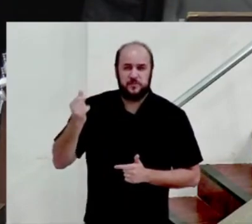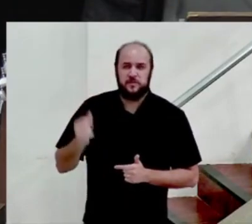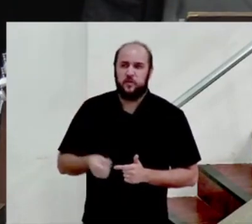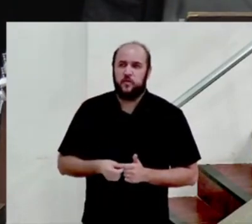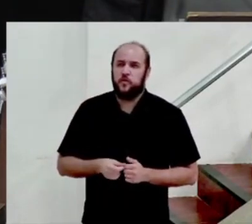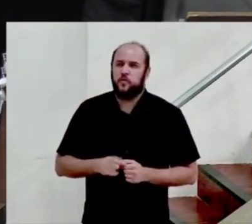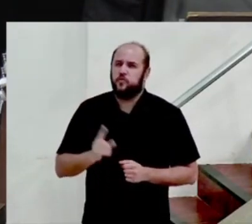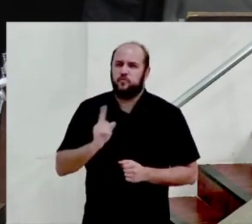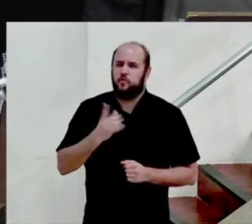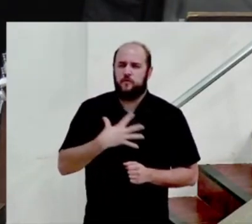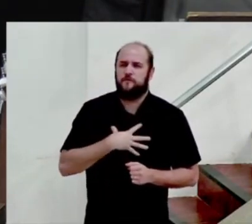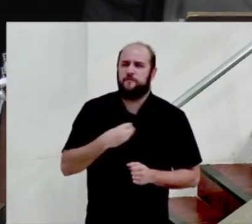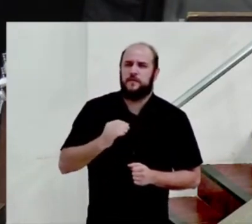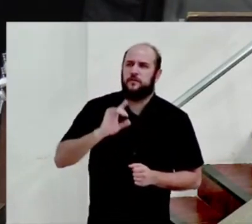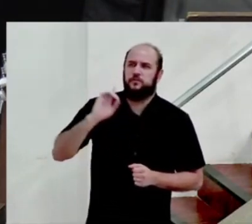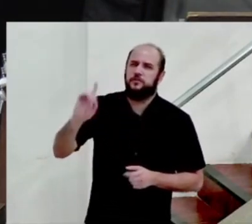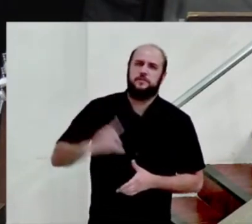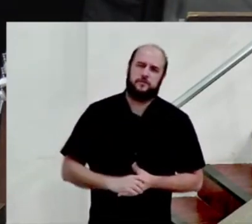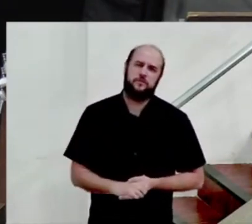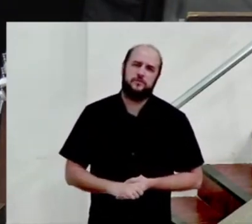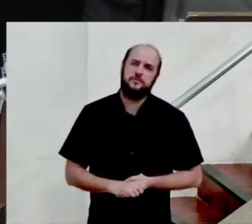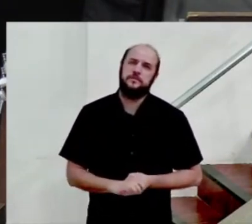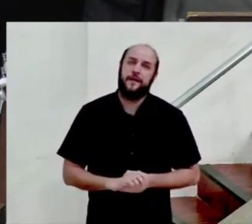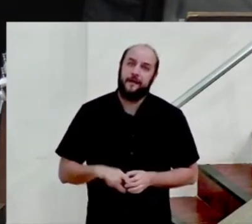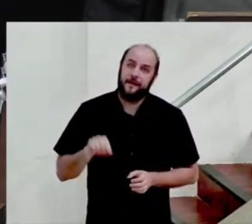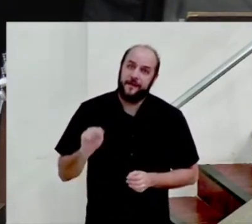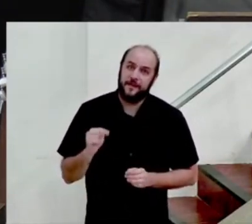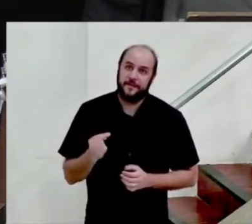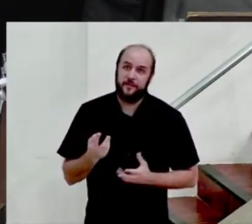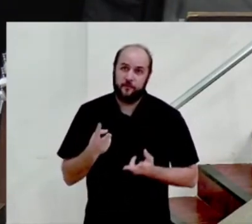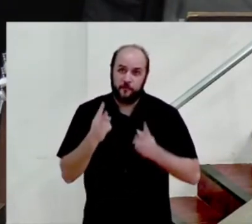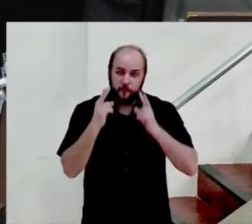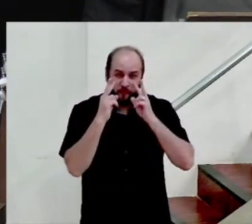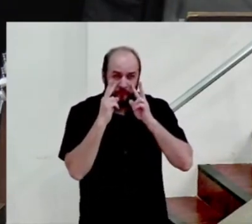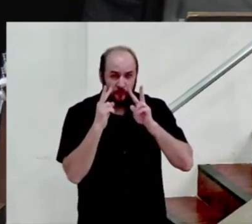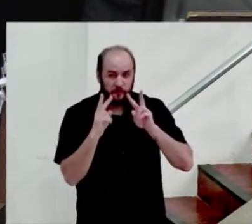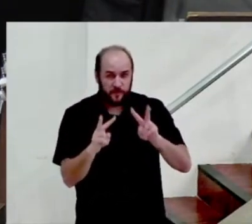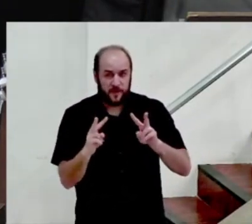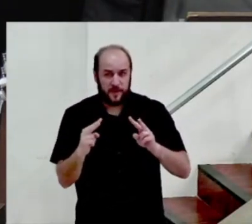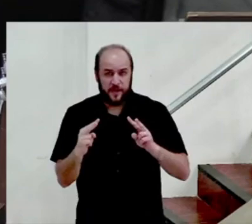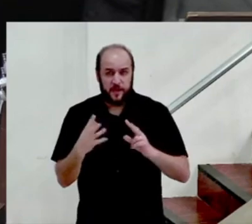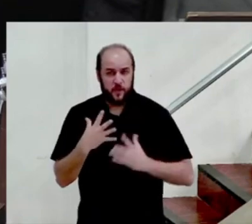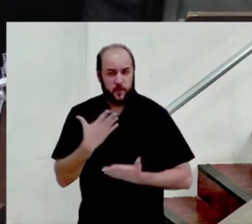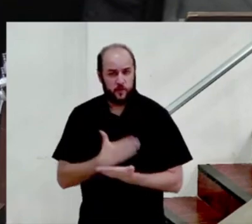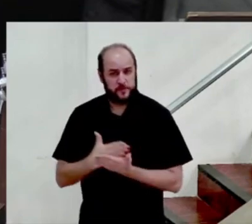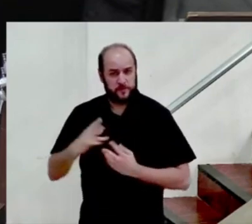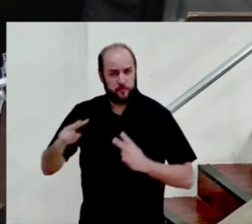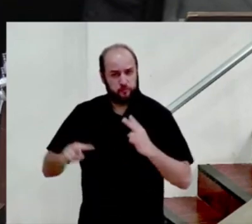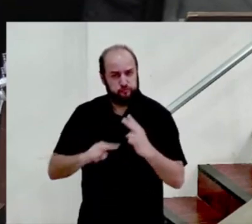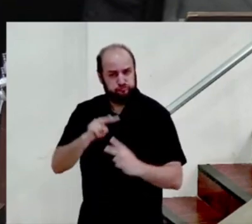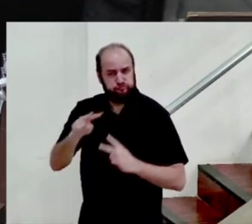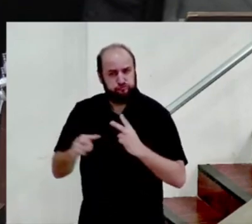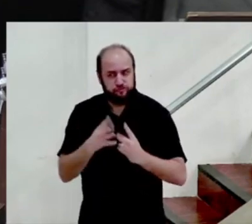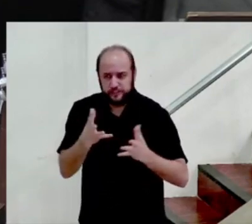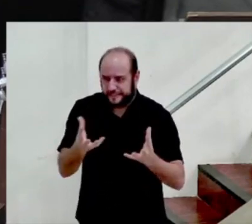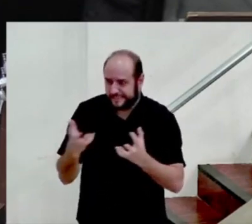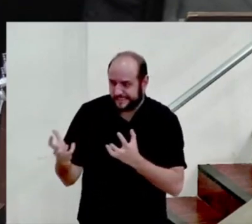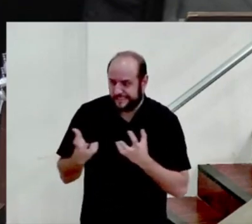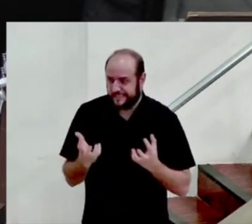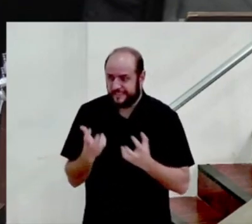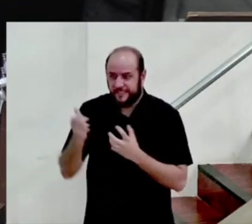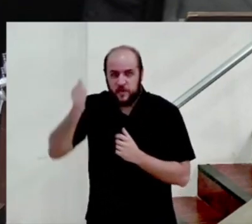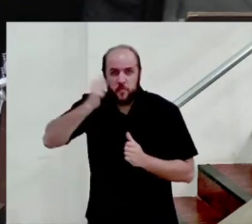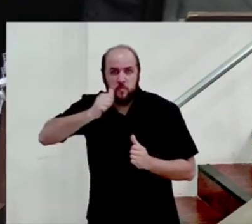Deus, eles começaram a olhar para as filhas dos homens e tomar para si as que mais lhe